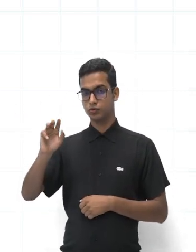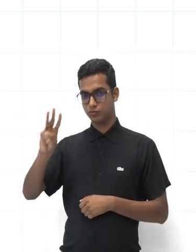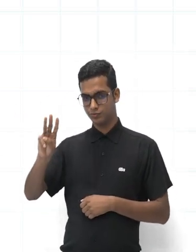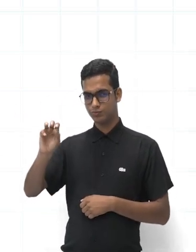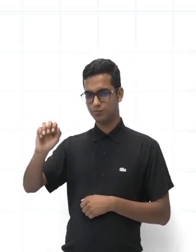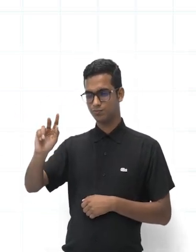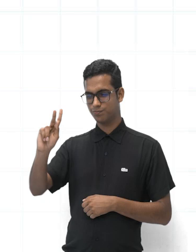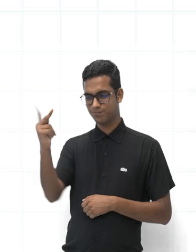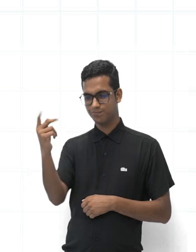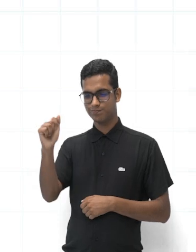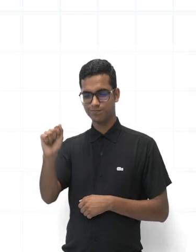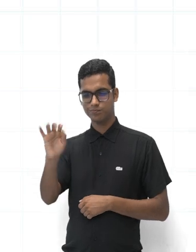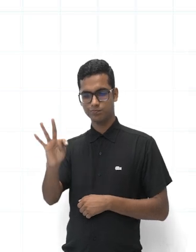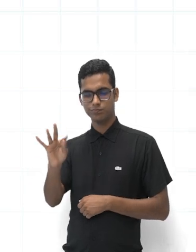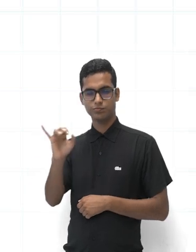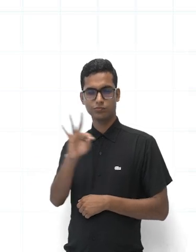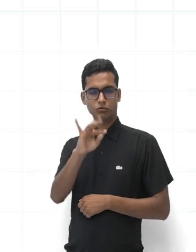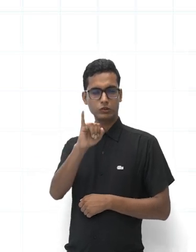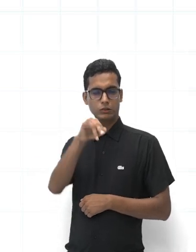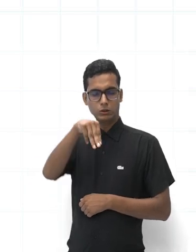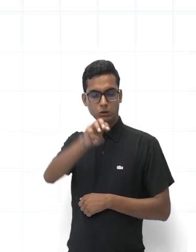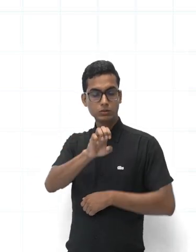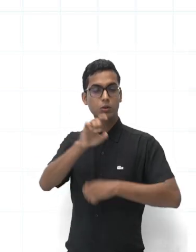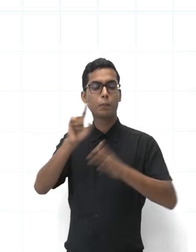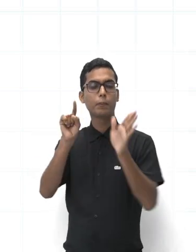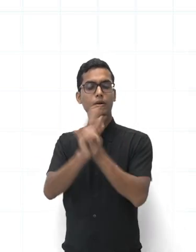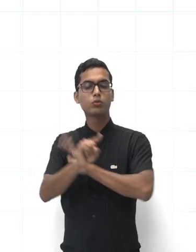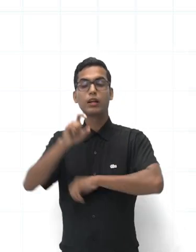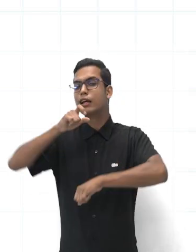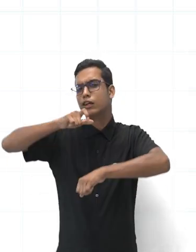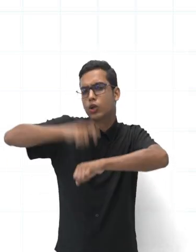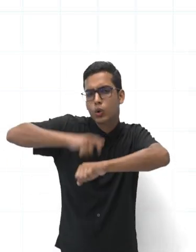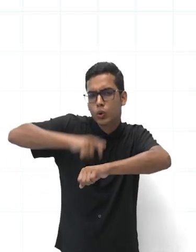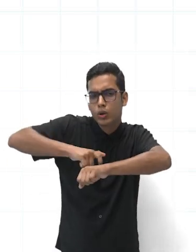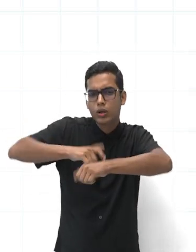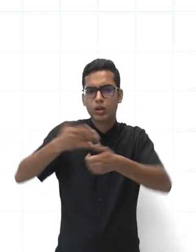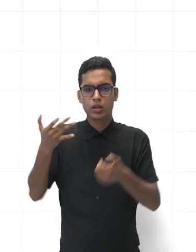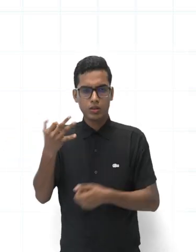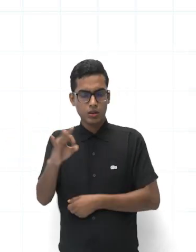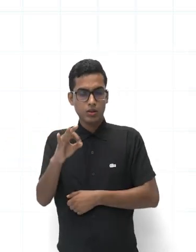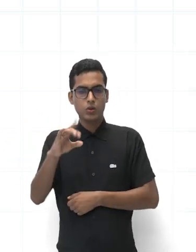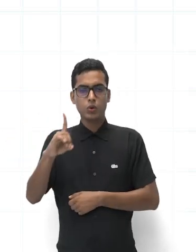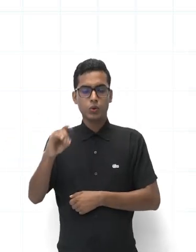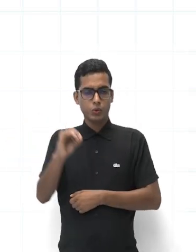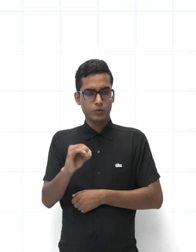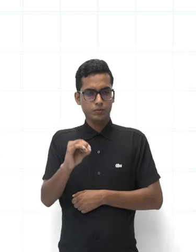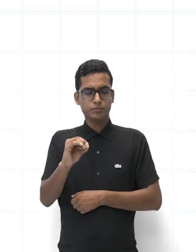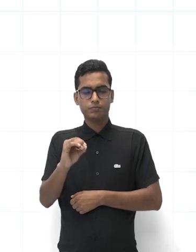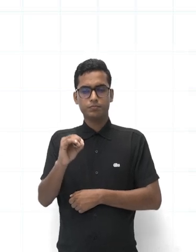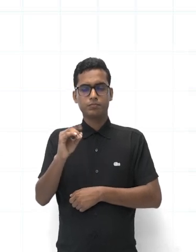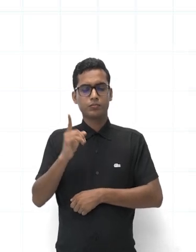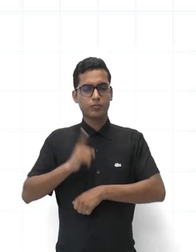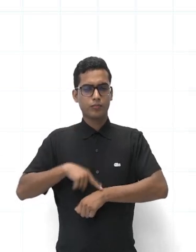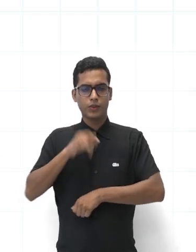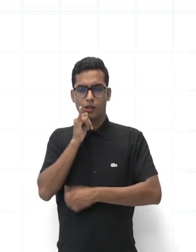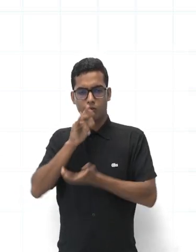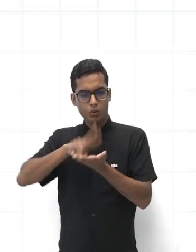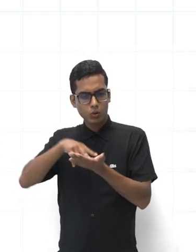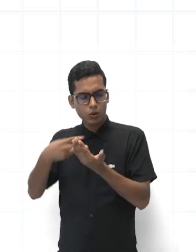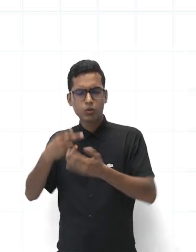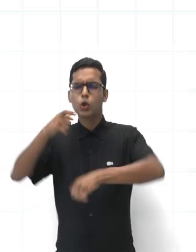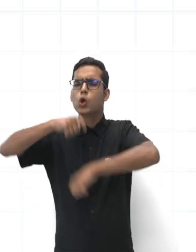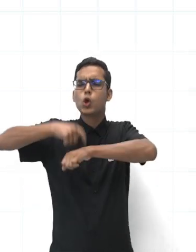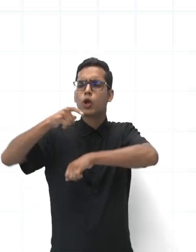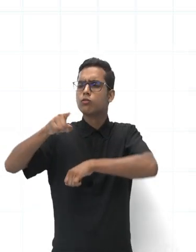quer dizer que horas. O do, ele é auxiliar, você não vai traduzir. Então, que hora você vai para a